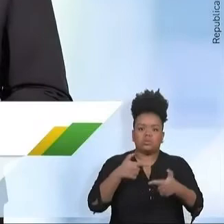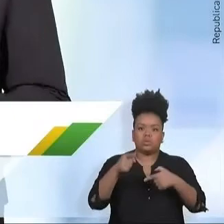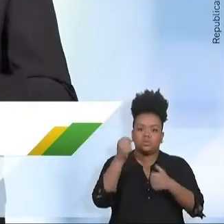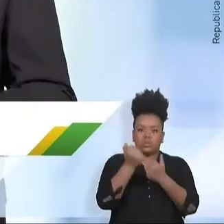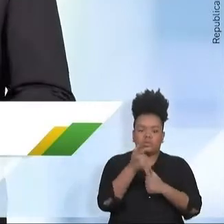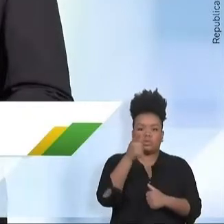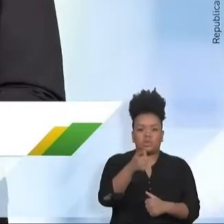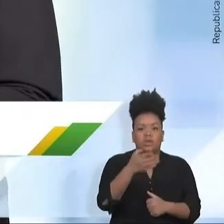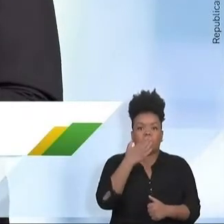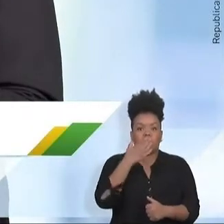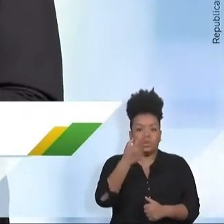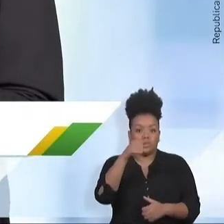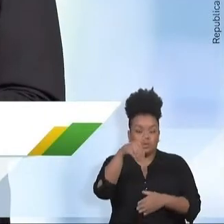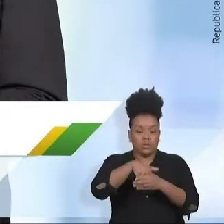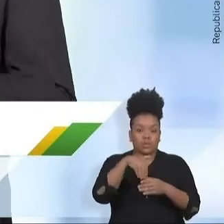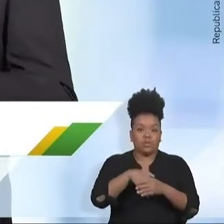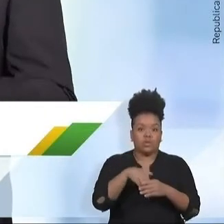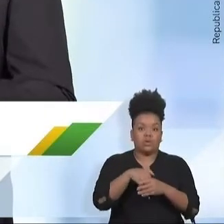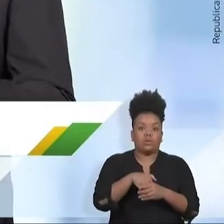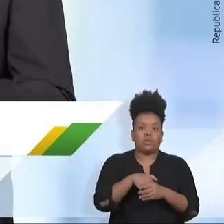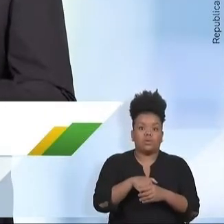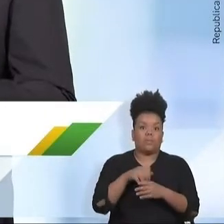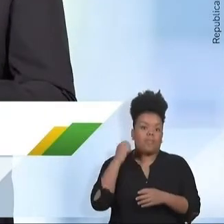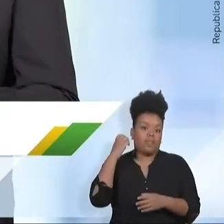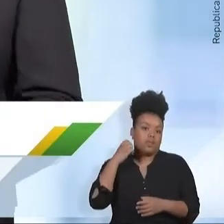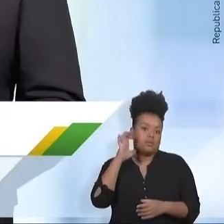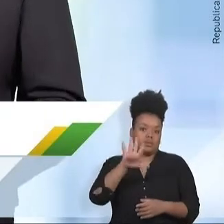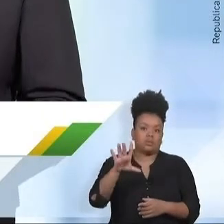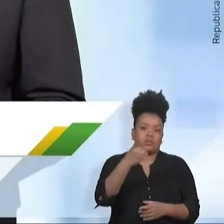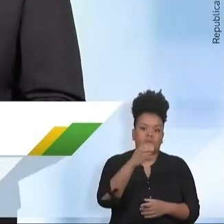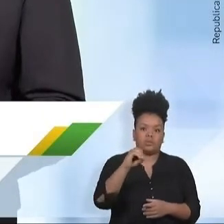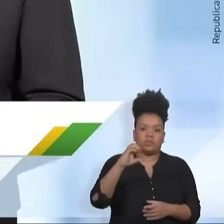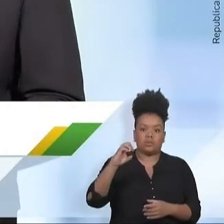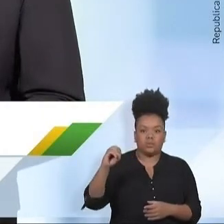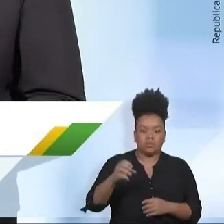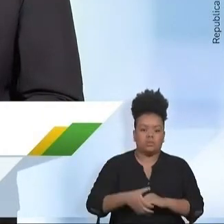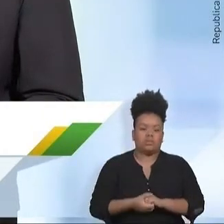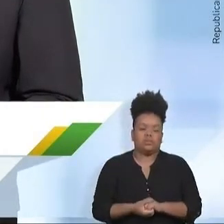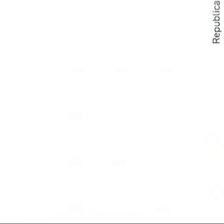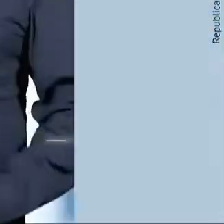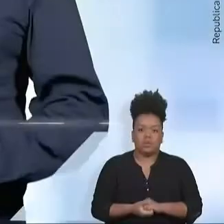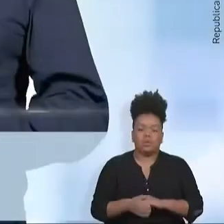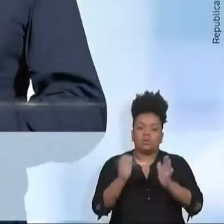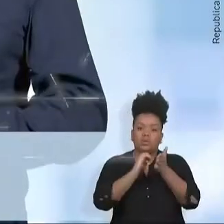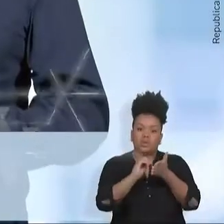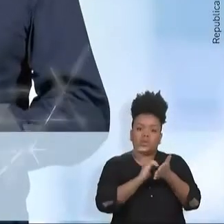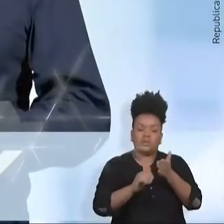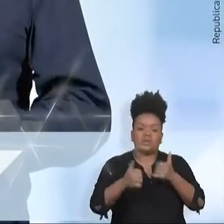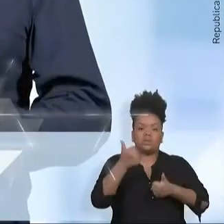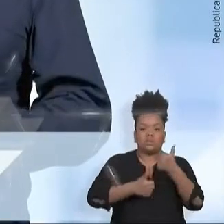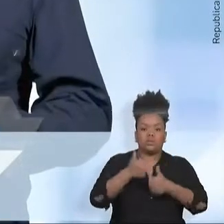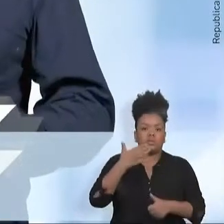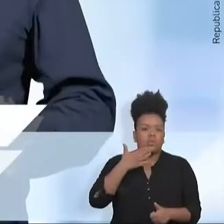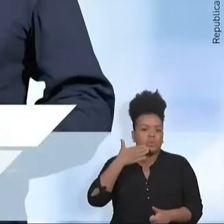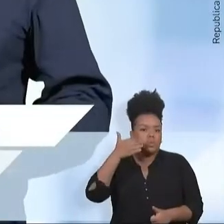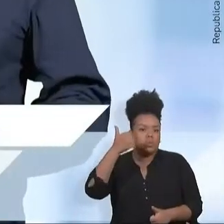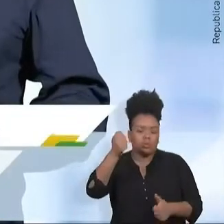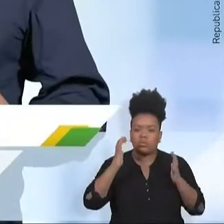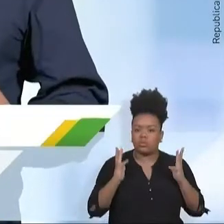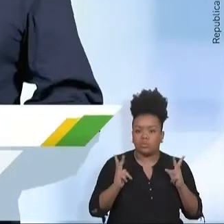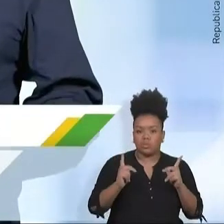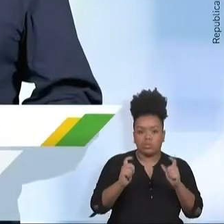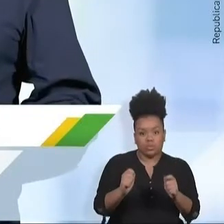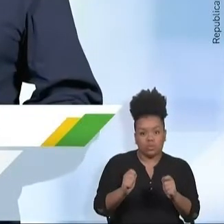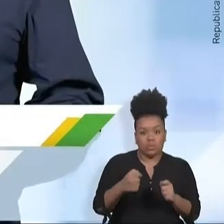seus direitos. Peço seu apoio e seu voto. Para estadual 10 mil, Jorge Wilson, xerife do consumidor. Como secretário de esportes, melhorei o